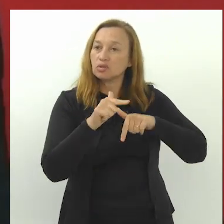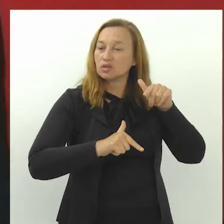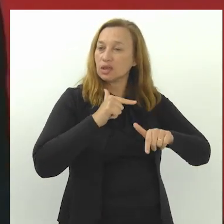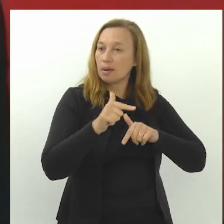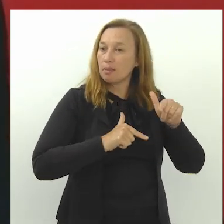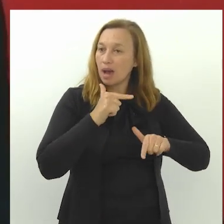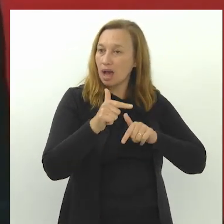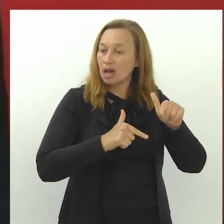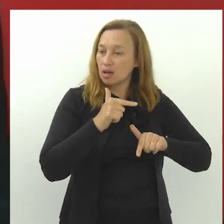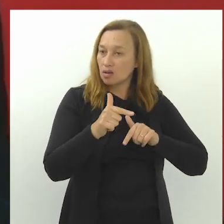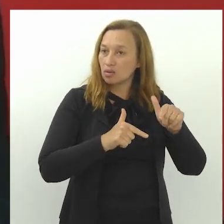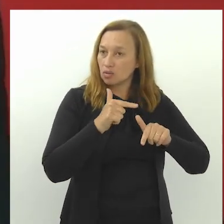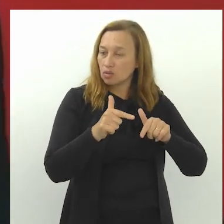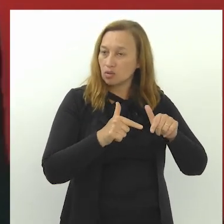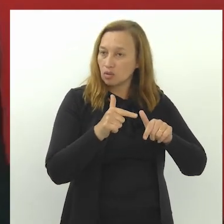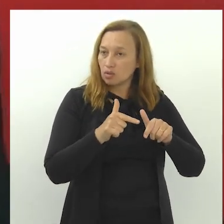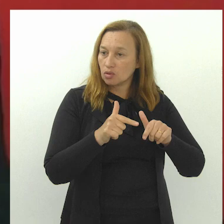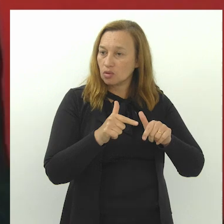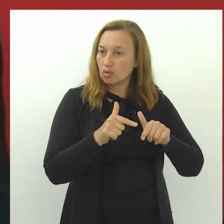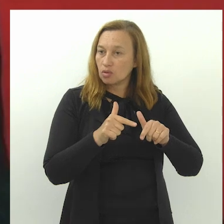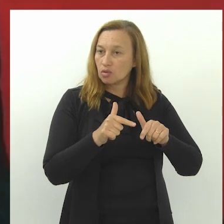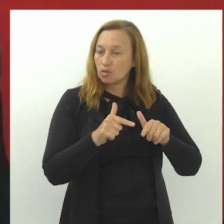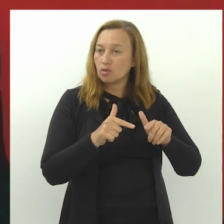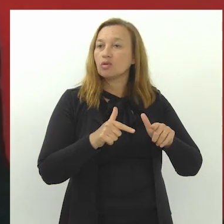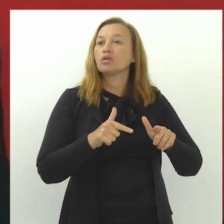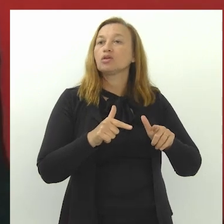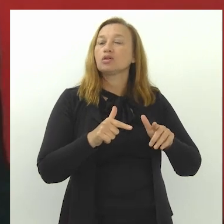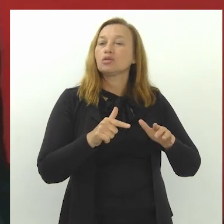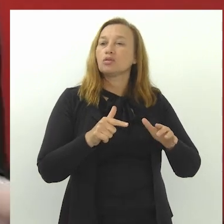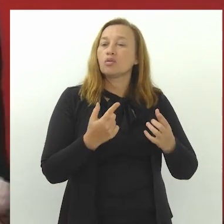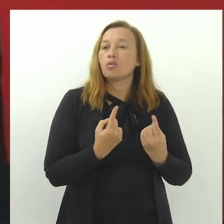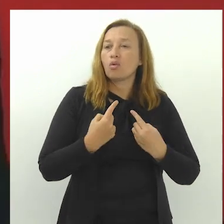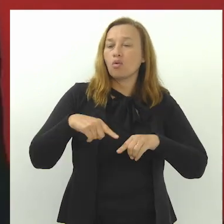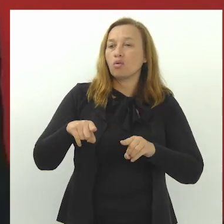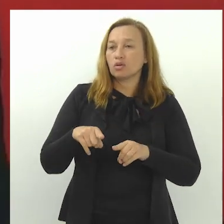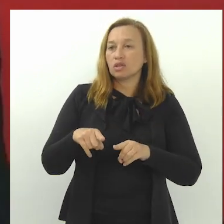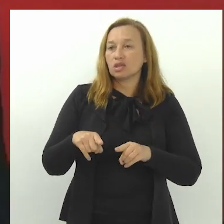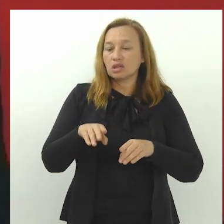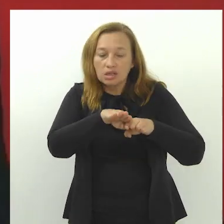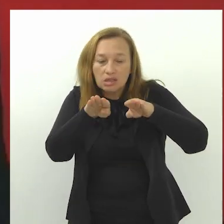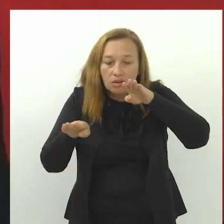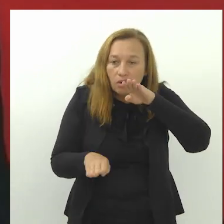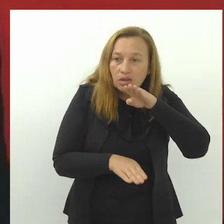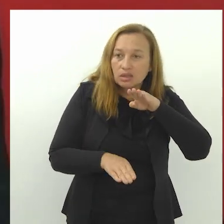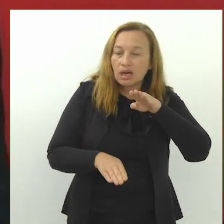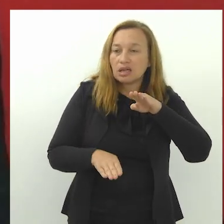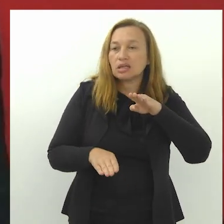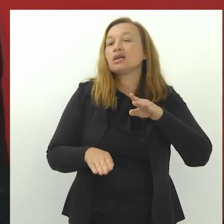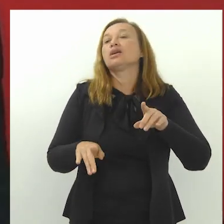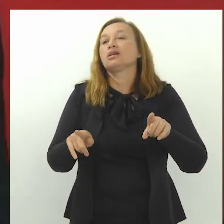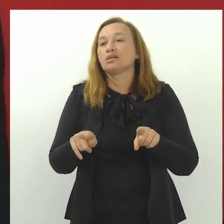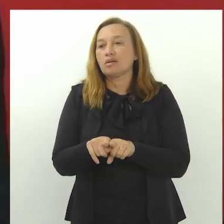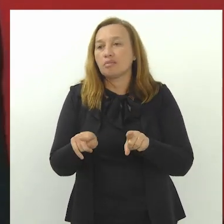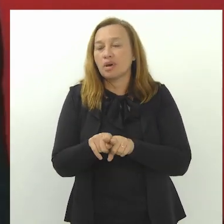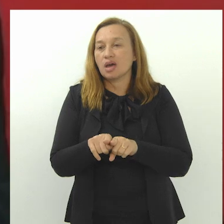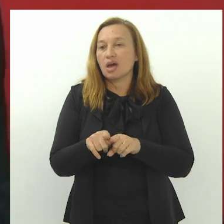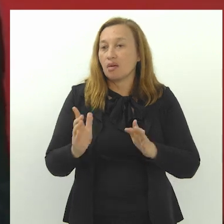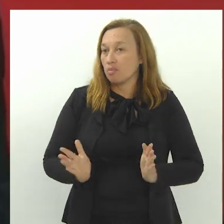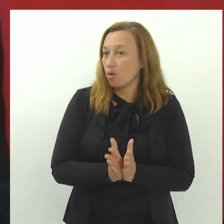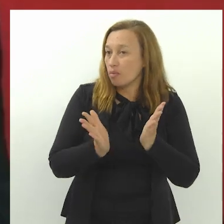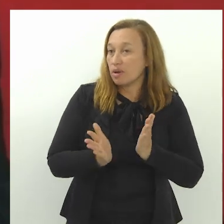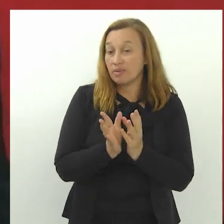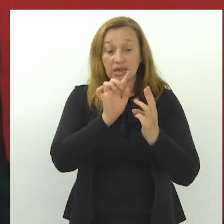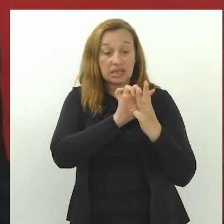eixo 3, que era o eixo do trabalho decente como forma de combater as desigualdades e a pobreza. Então,